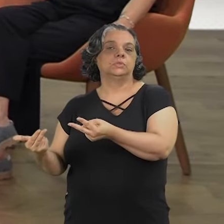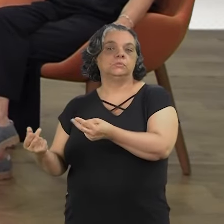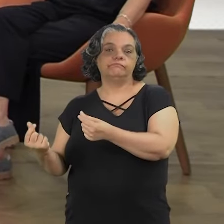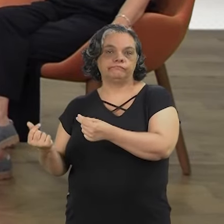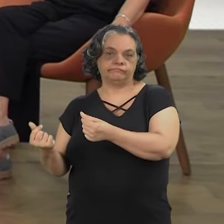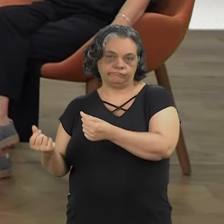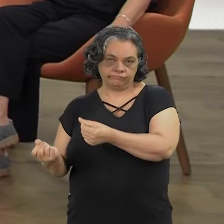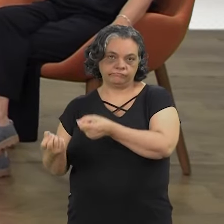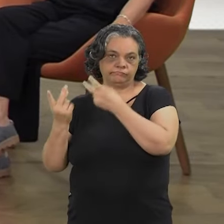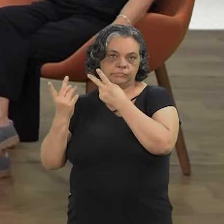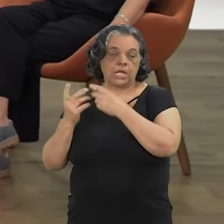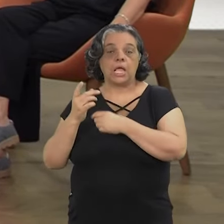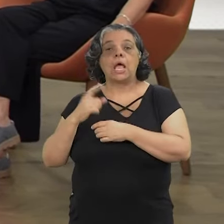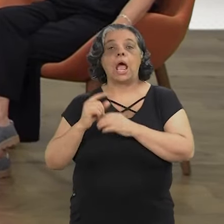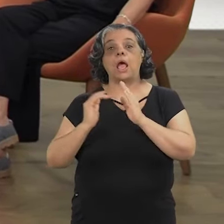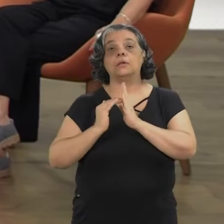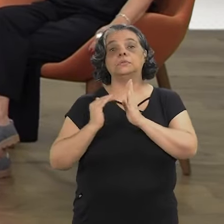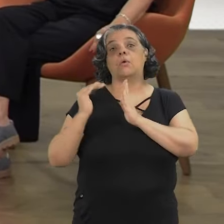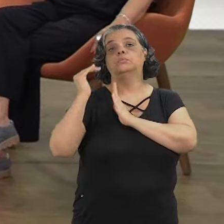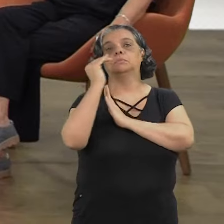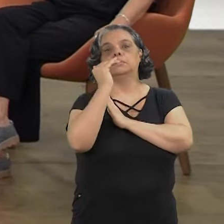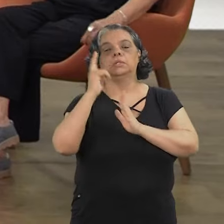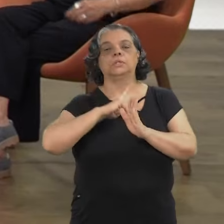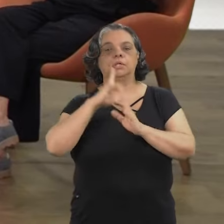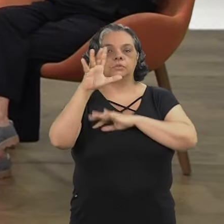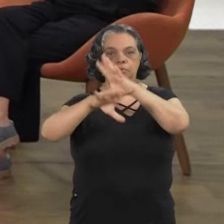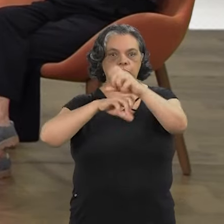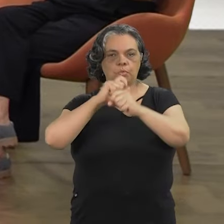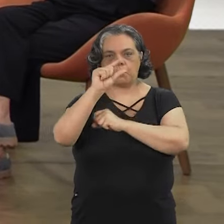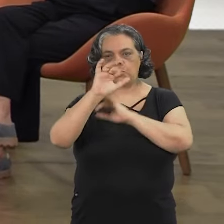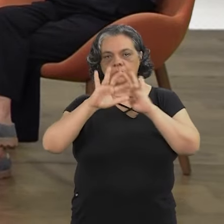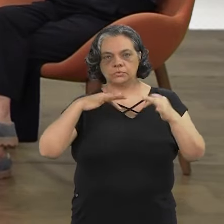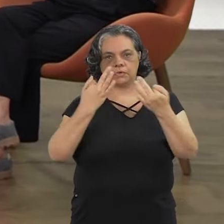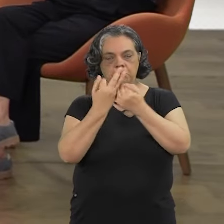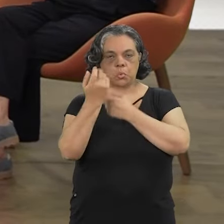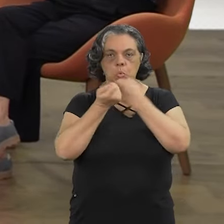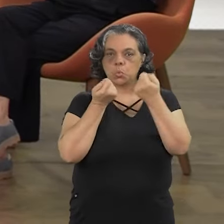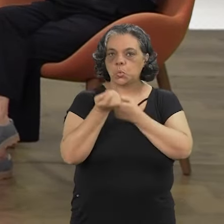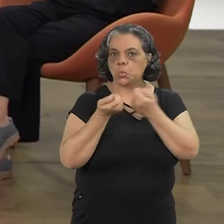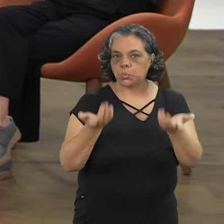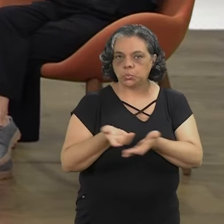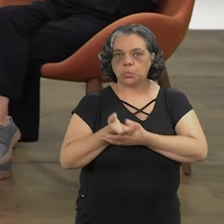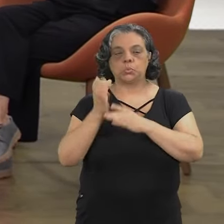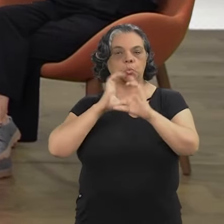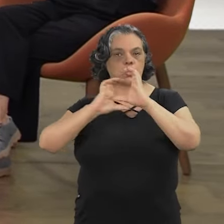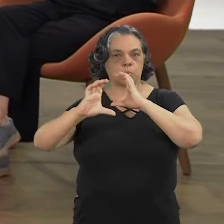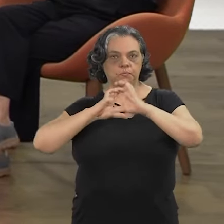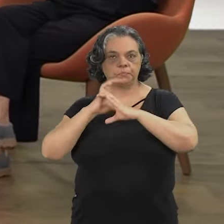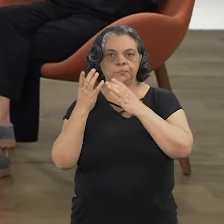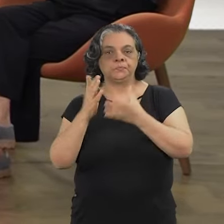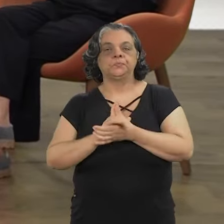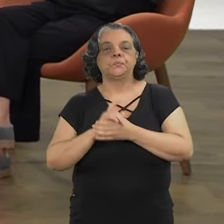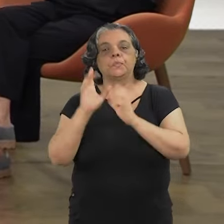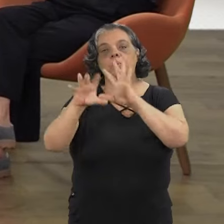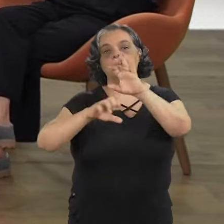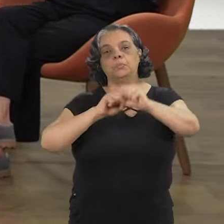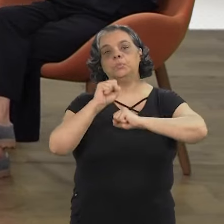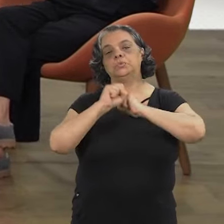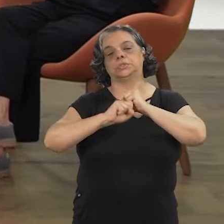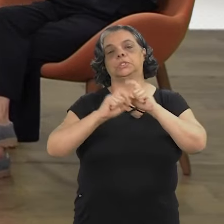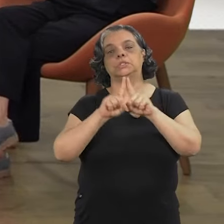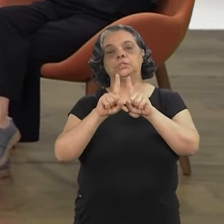vendáveis essa audiência né que se busca né poucas famílias mantém o controle dos meios de comunicação